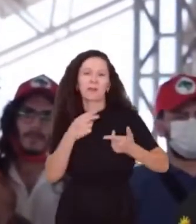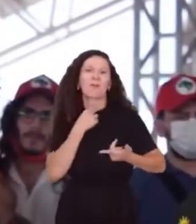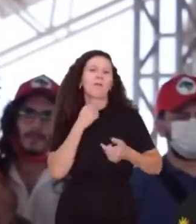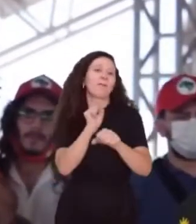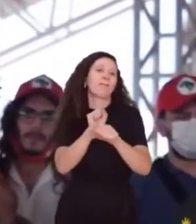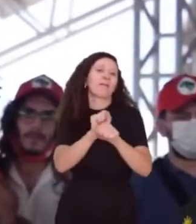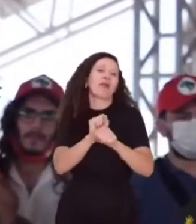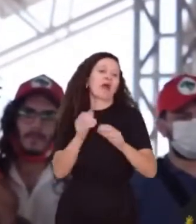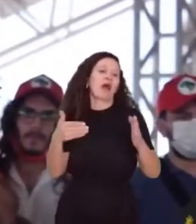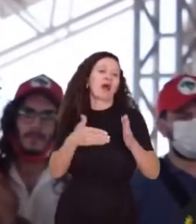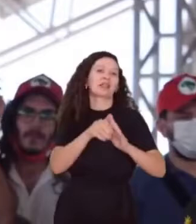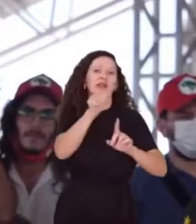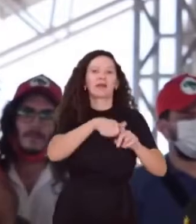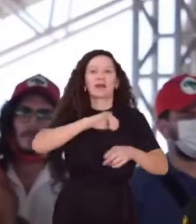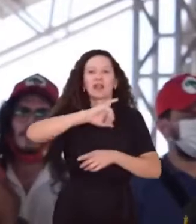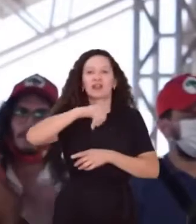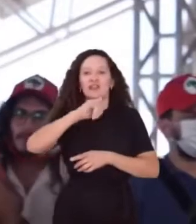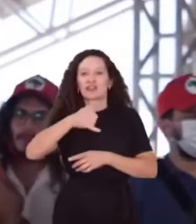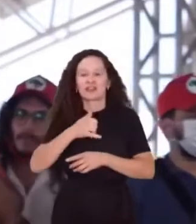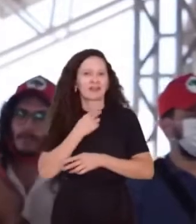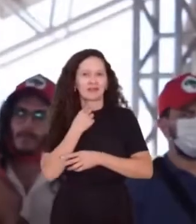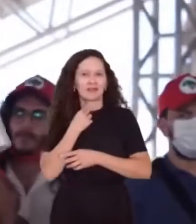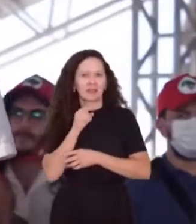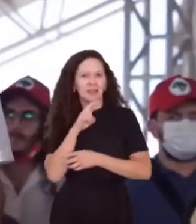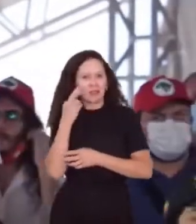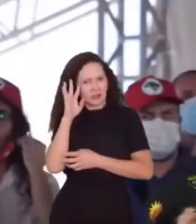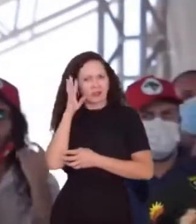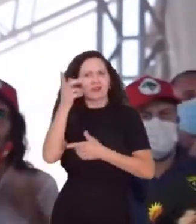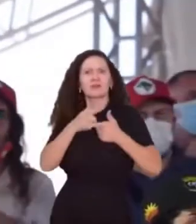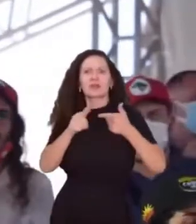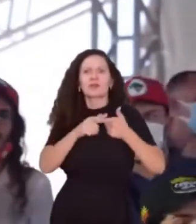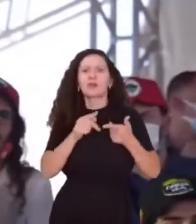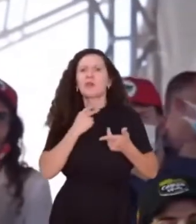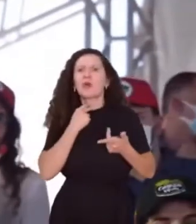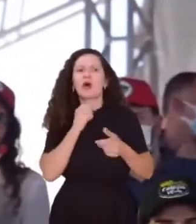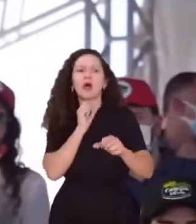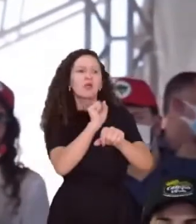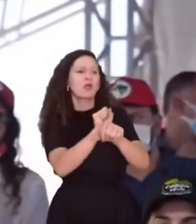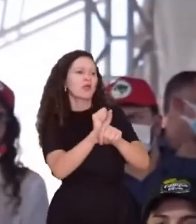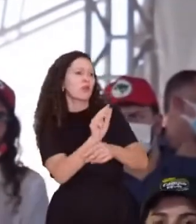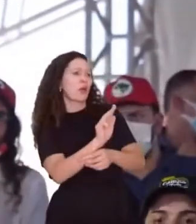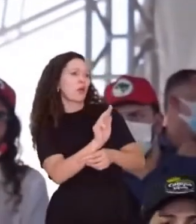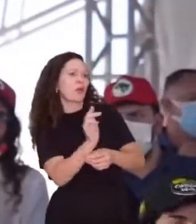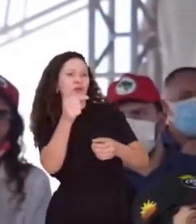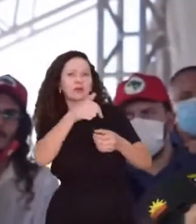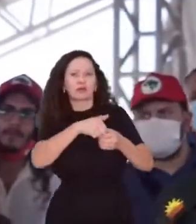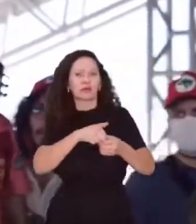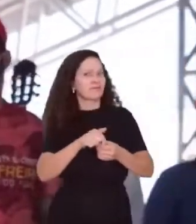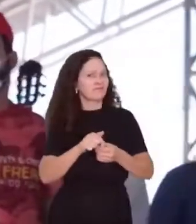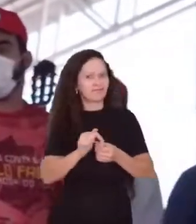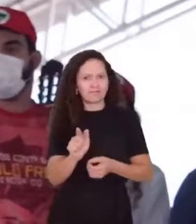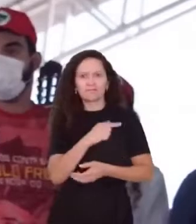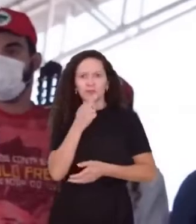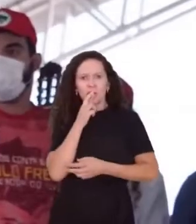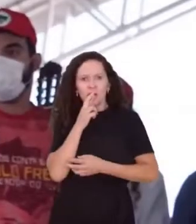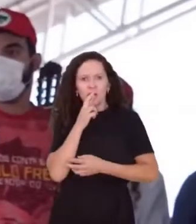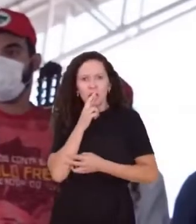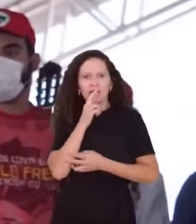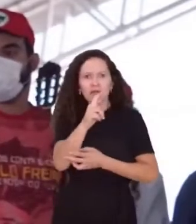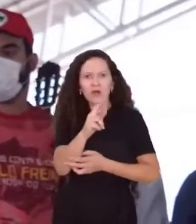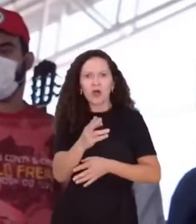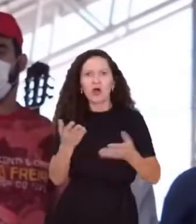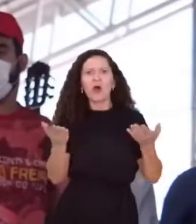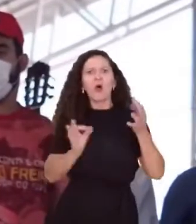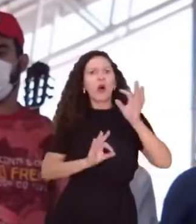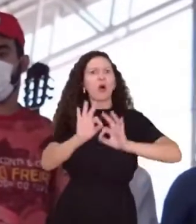A nossa resposta não pode ser para o povo, espera o Lula. A nossa resposta tem que ser, organize-se.